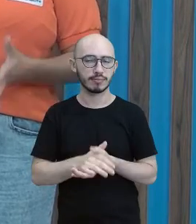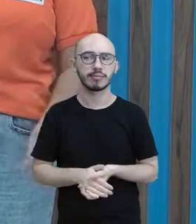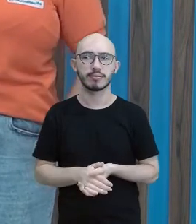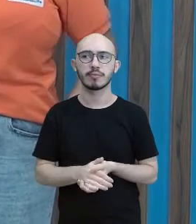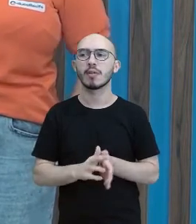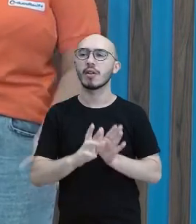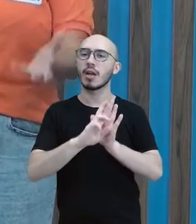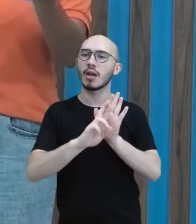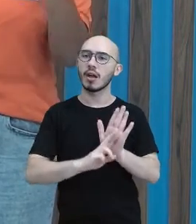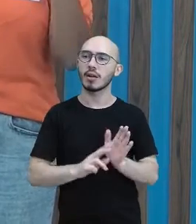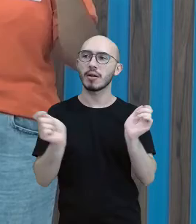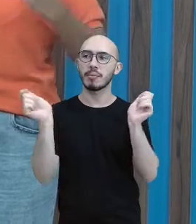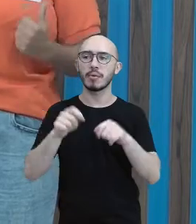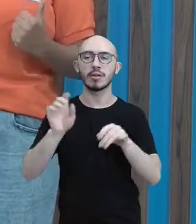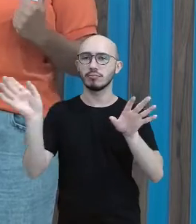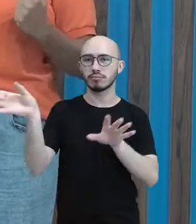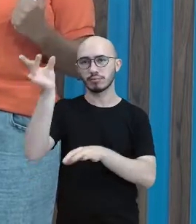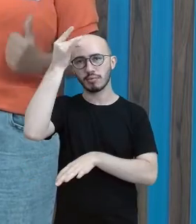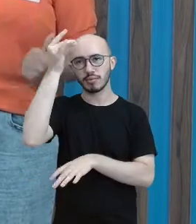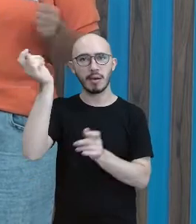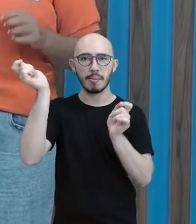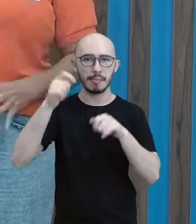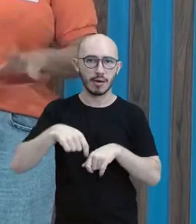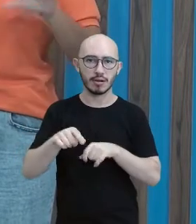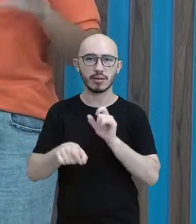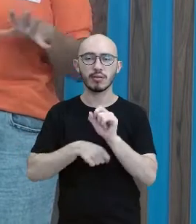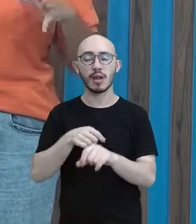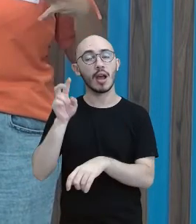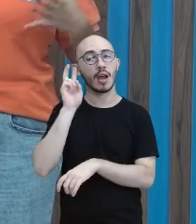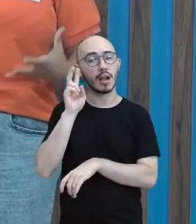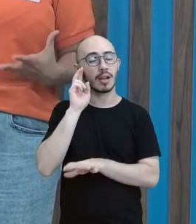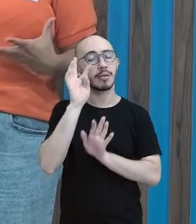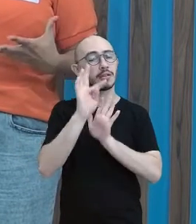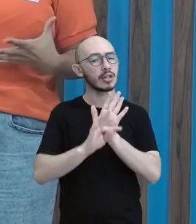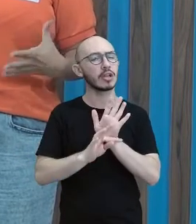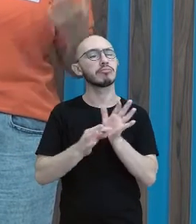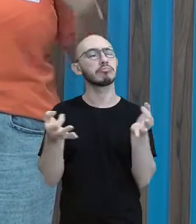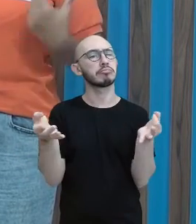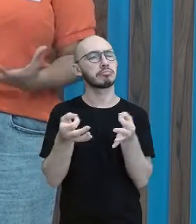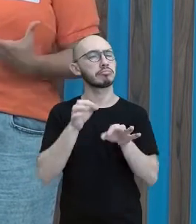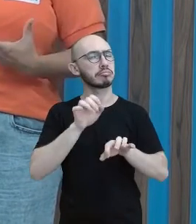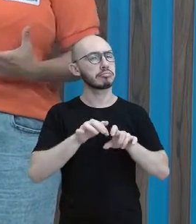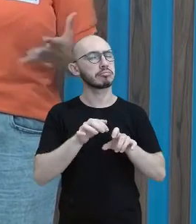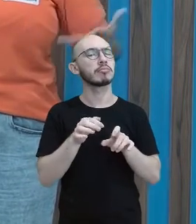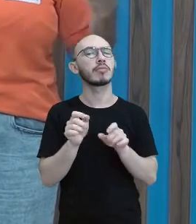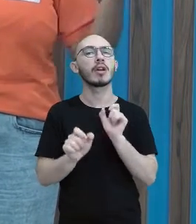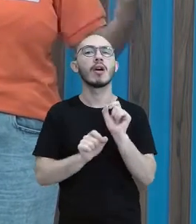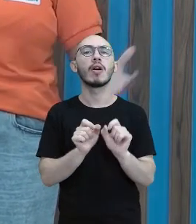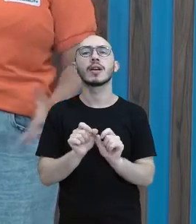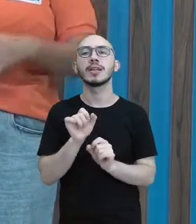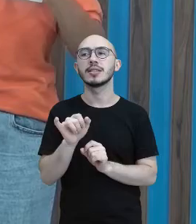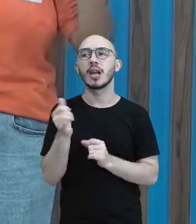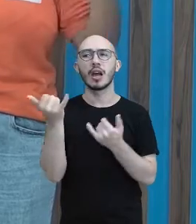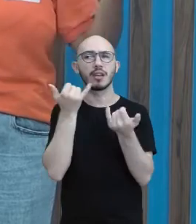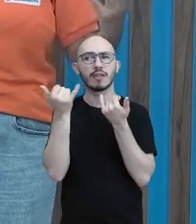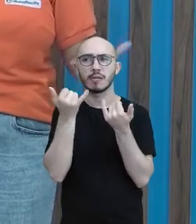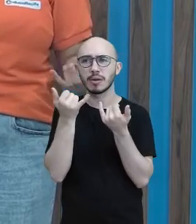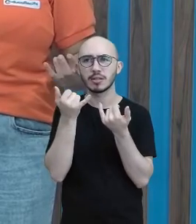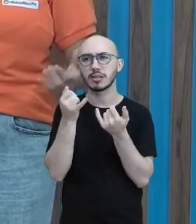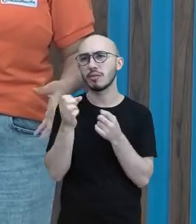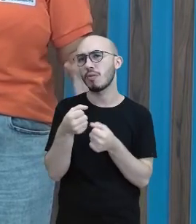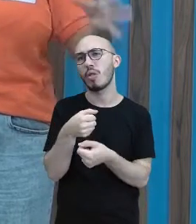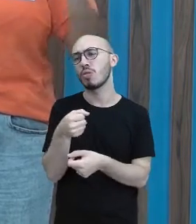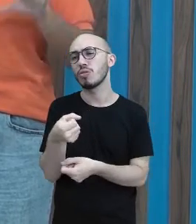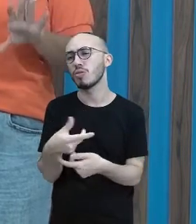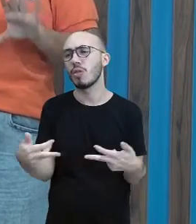as regras elas podem ser internalizadas. E aí lembrem, um texto bem escrito, mesmo que ele não tenha informações extremamente